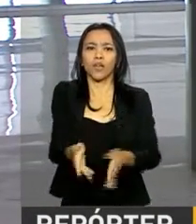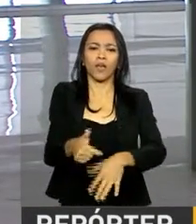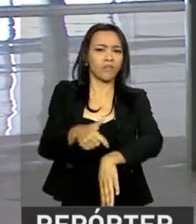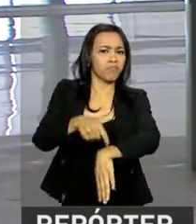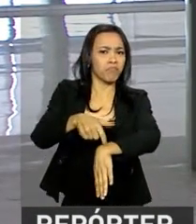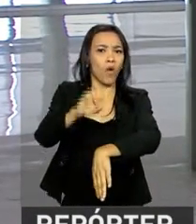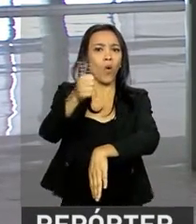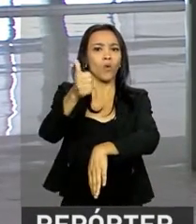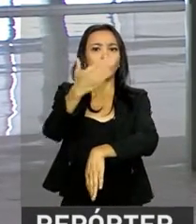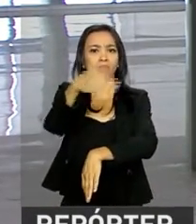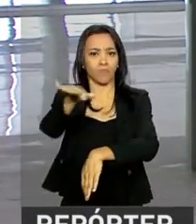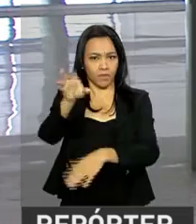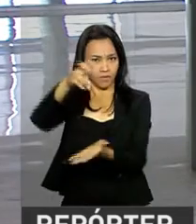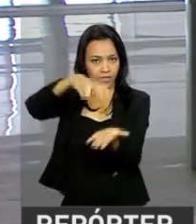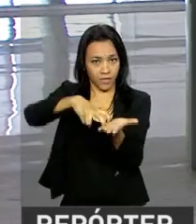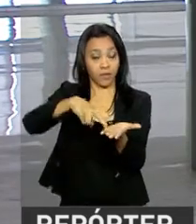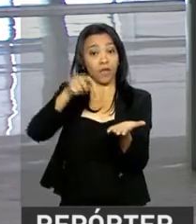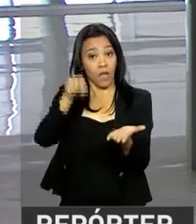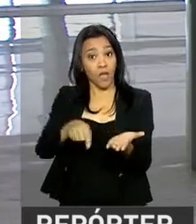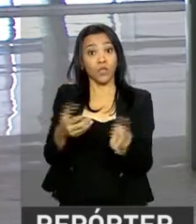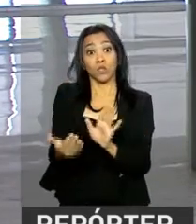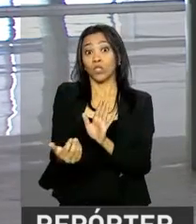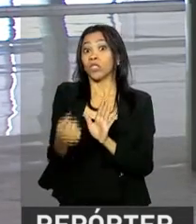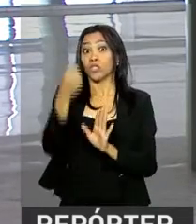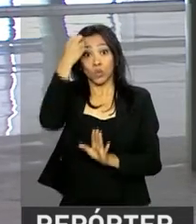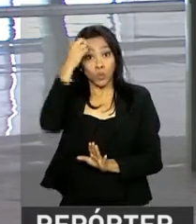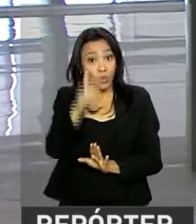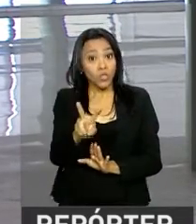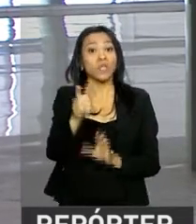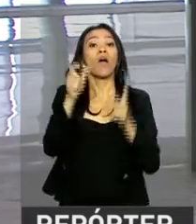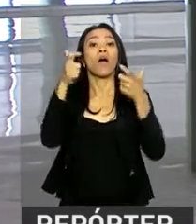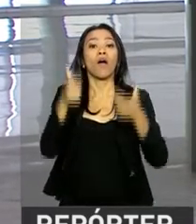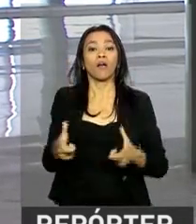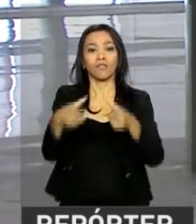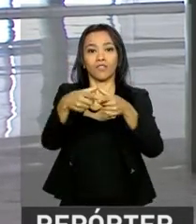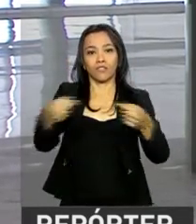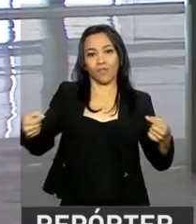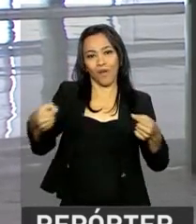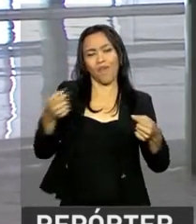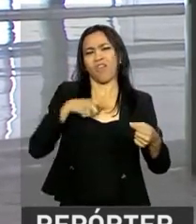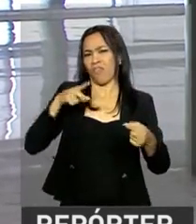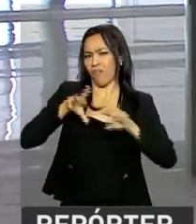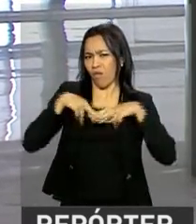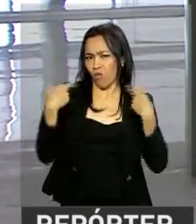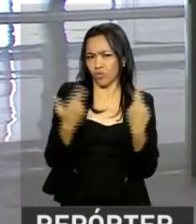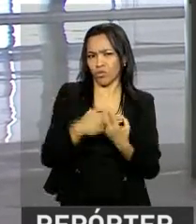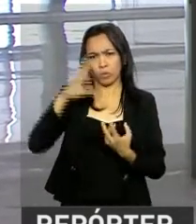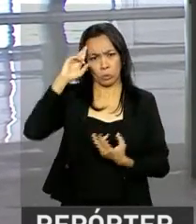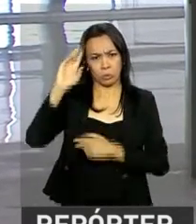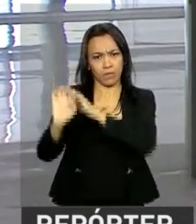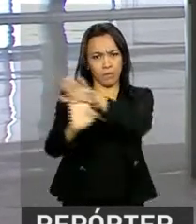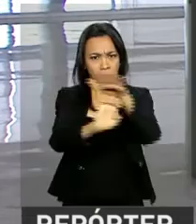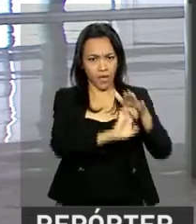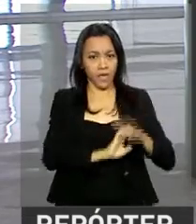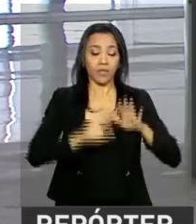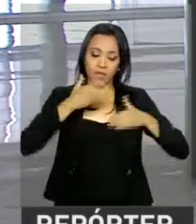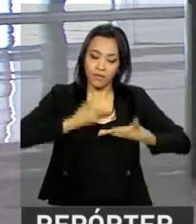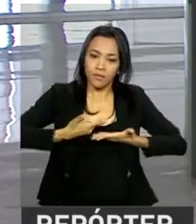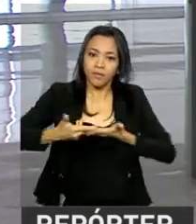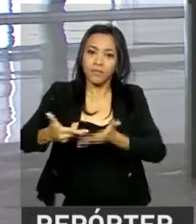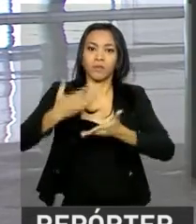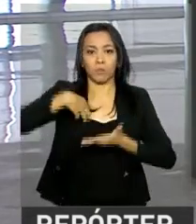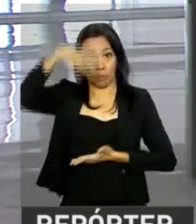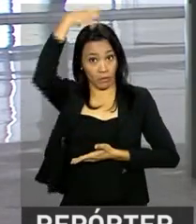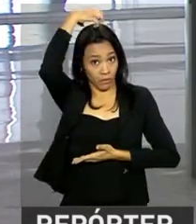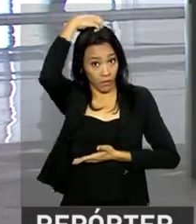das onze e meia da manhã ele passou os últimos dois dias no japão onde se reuniu com empresários foi recebido pelo imperador akihito e